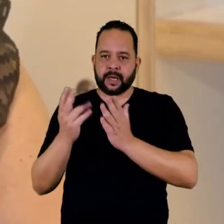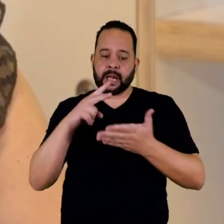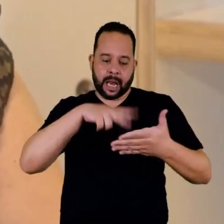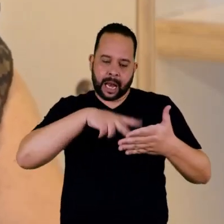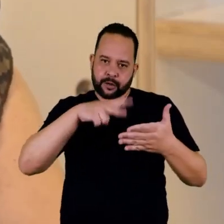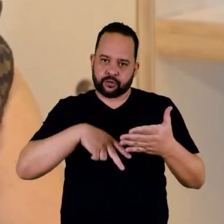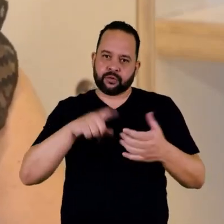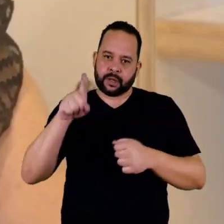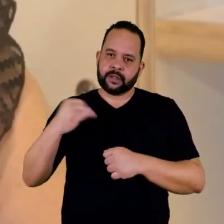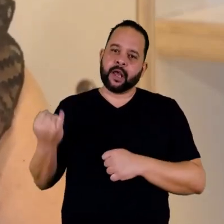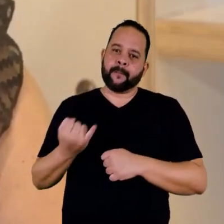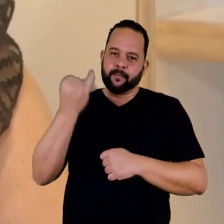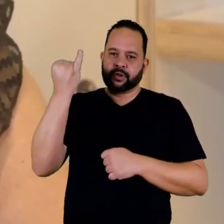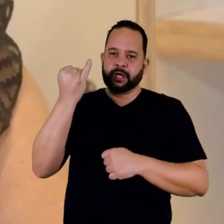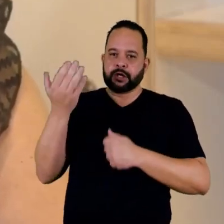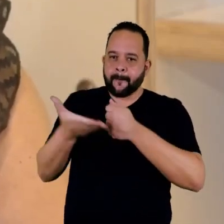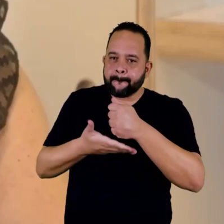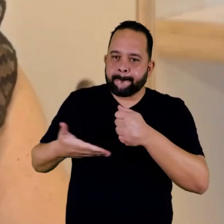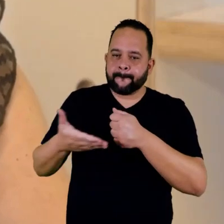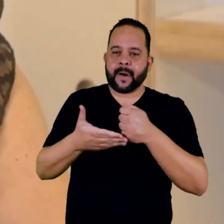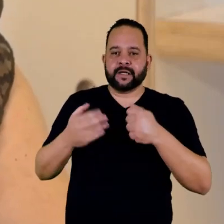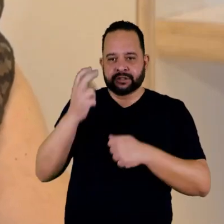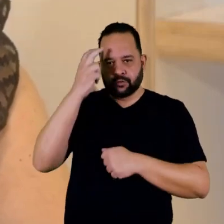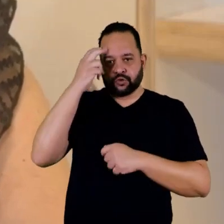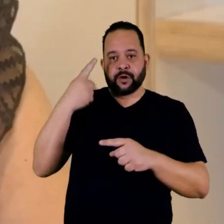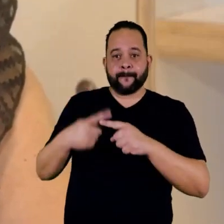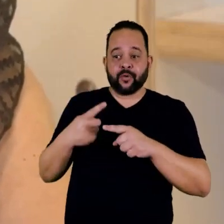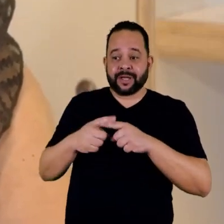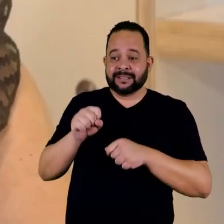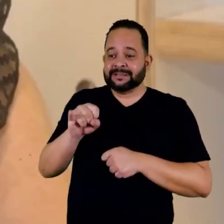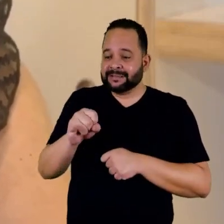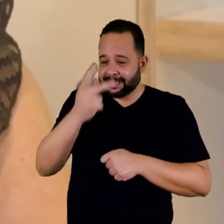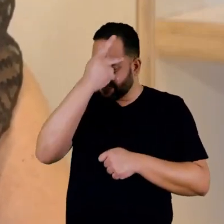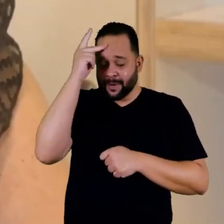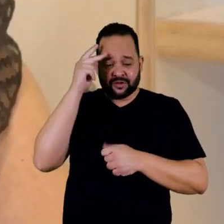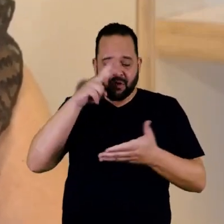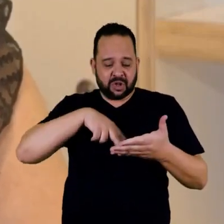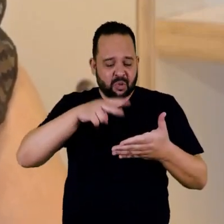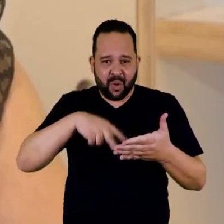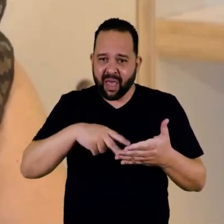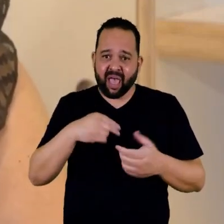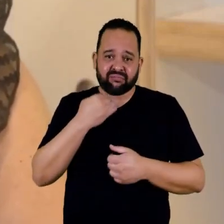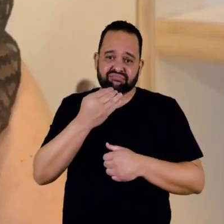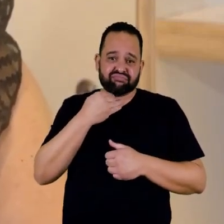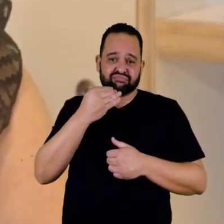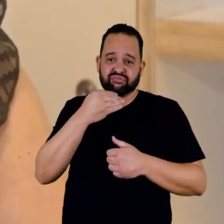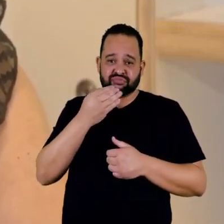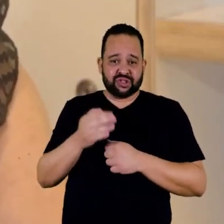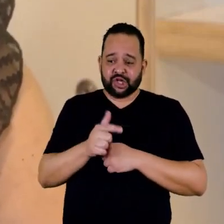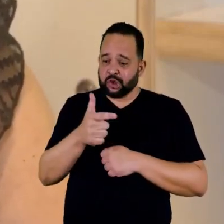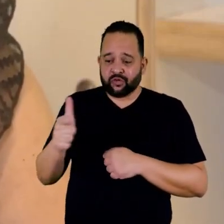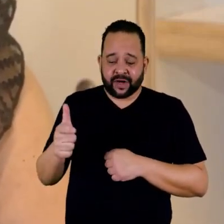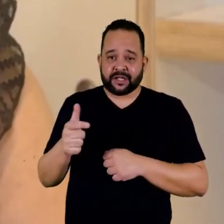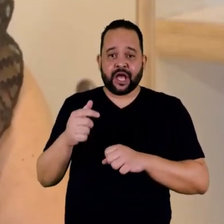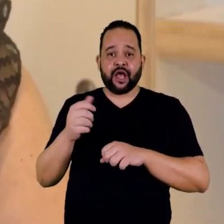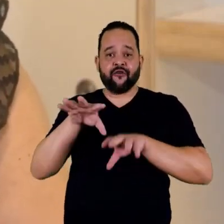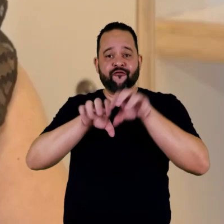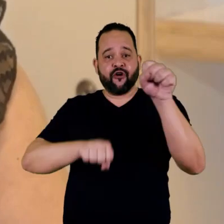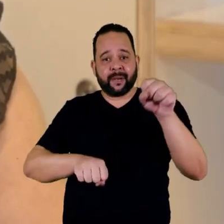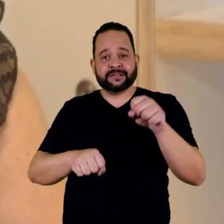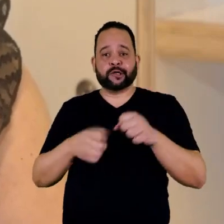sinal é o piso da nossa Cultura a gente esquece que sem repertório sem leitura não tem jornalista não tem